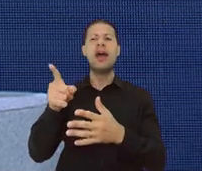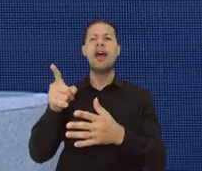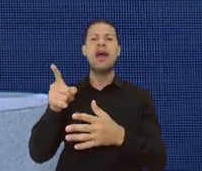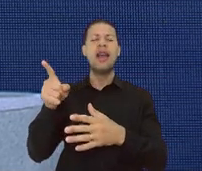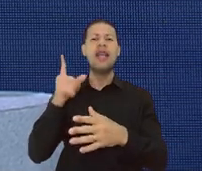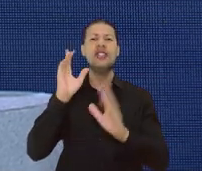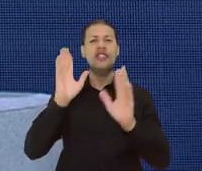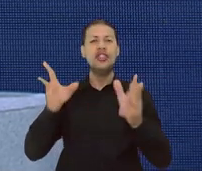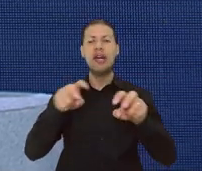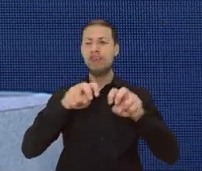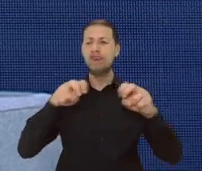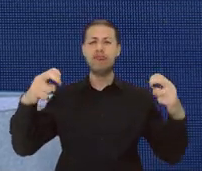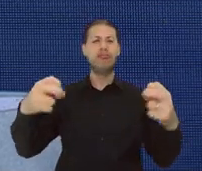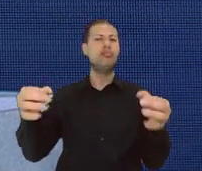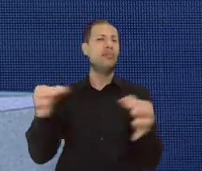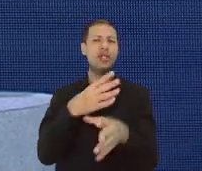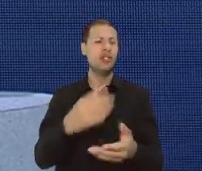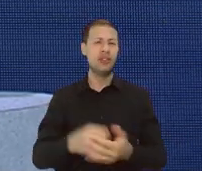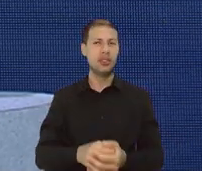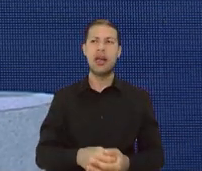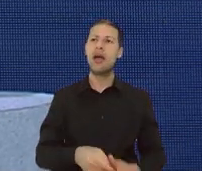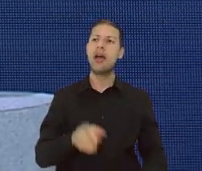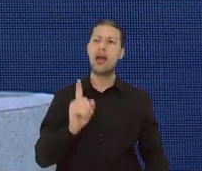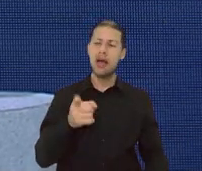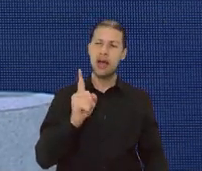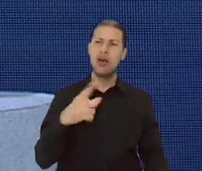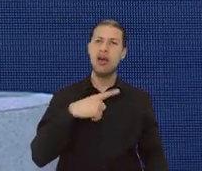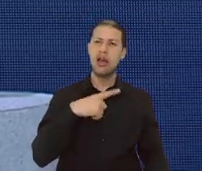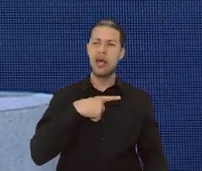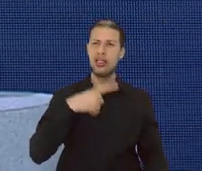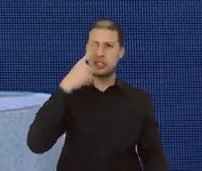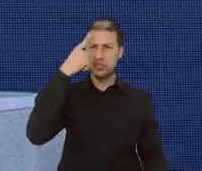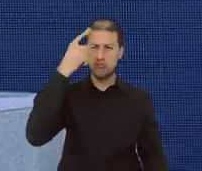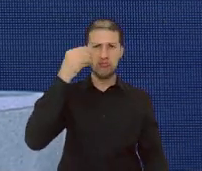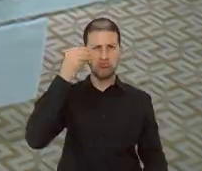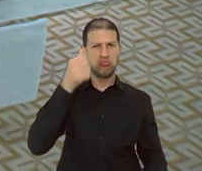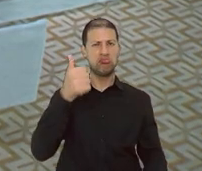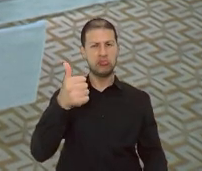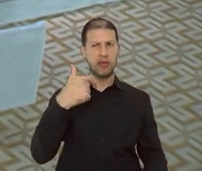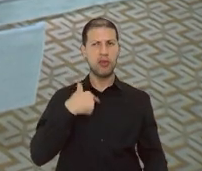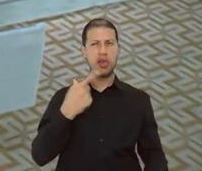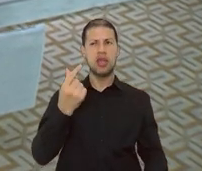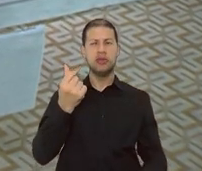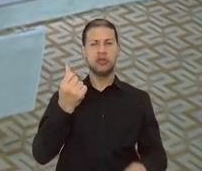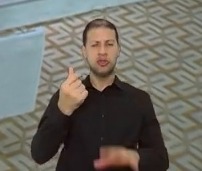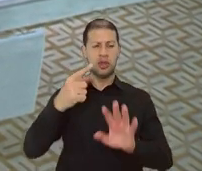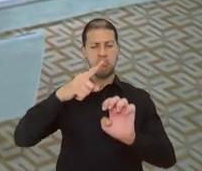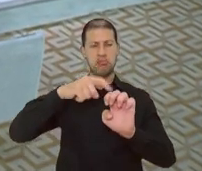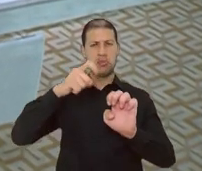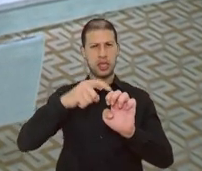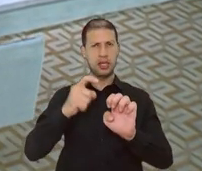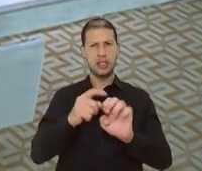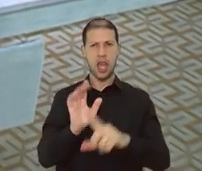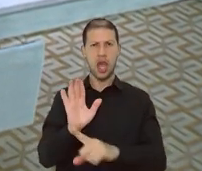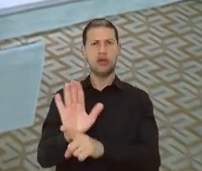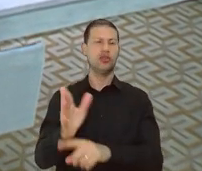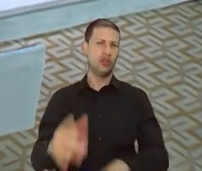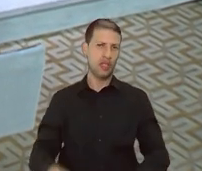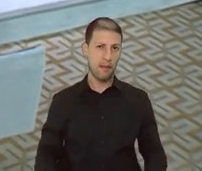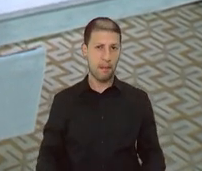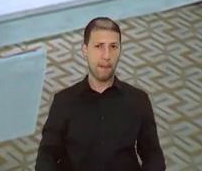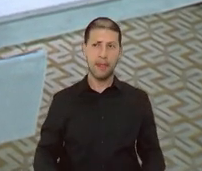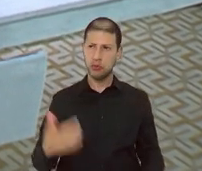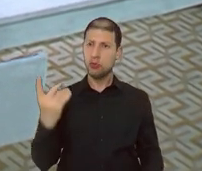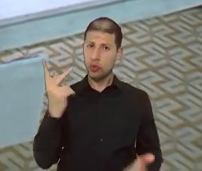a companhia falou assim cara acho que agora a gente já tem uma tese bacana Vamos empreender então isso realmente acontece e é muito bom porque